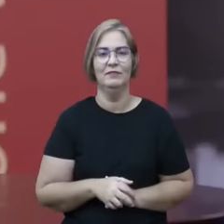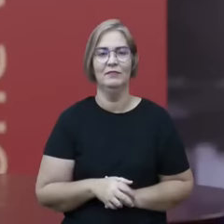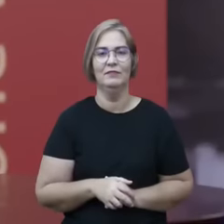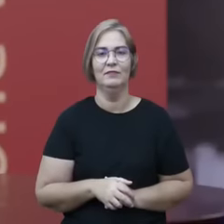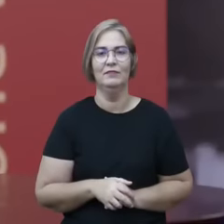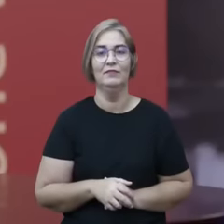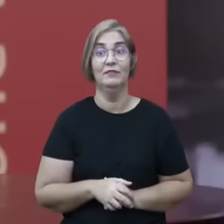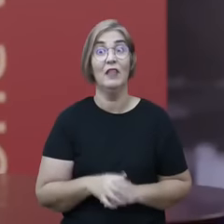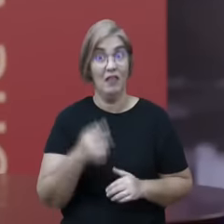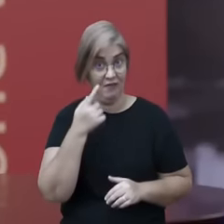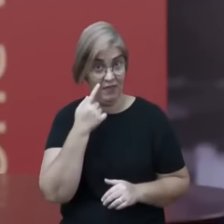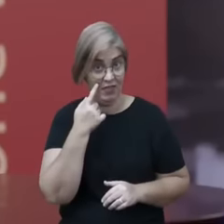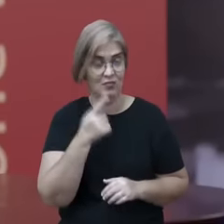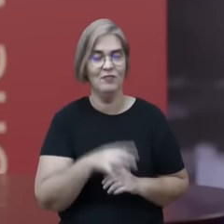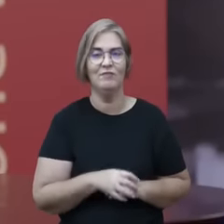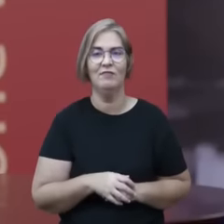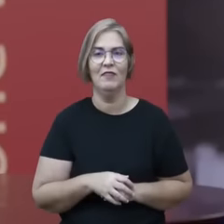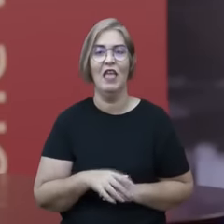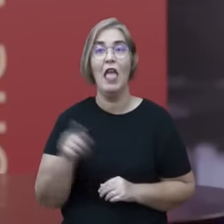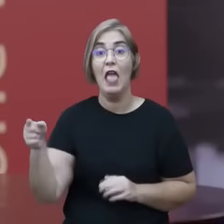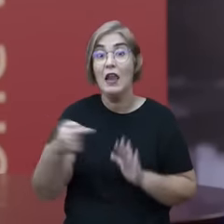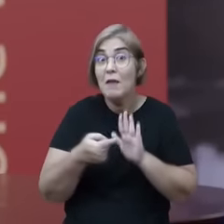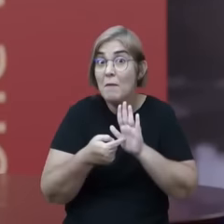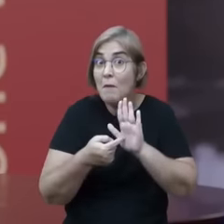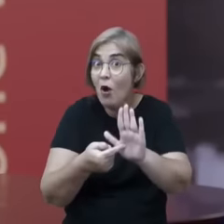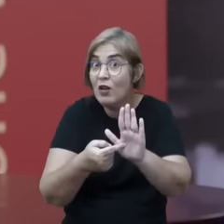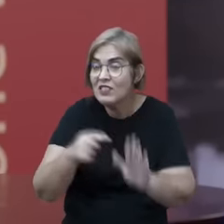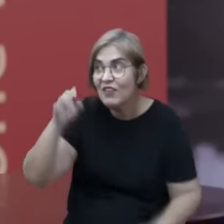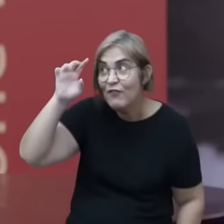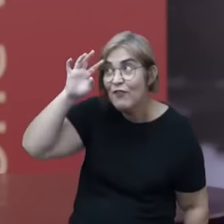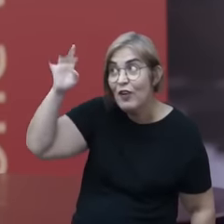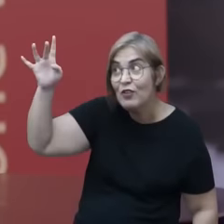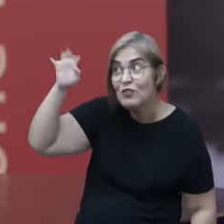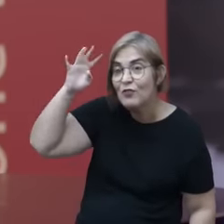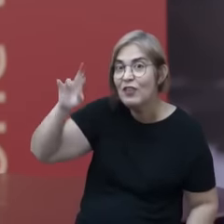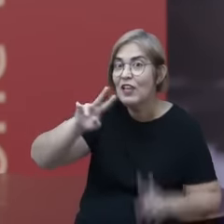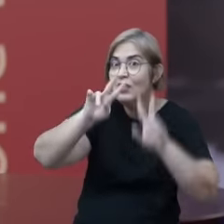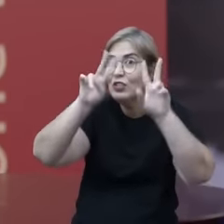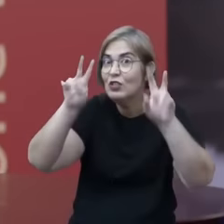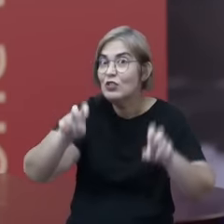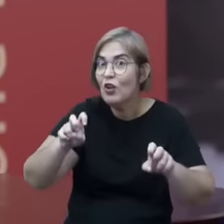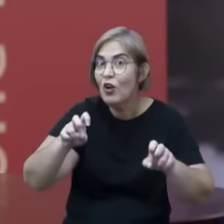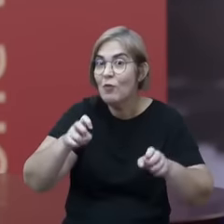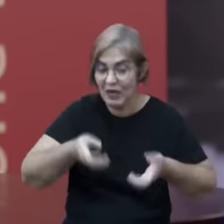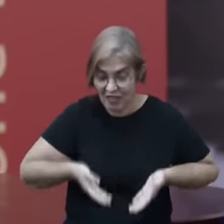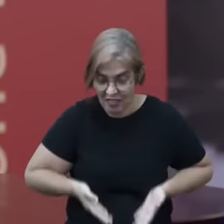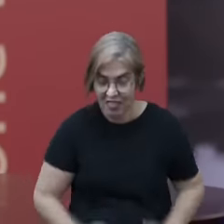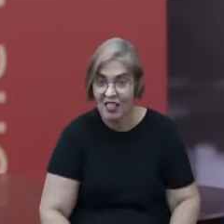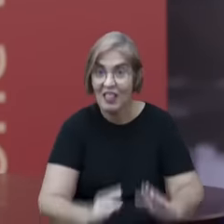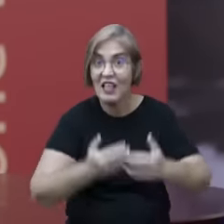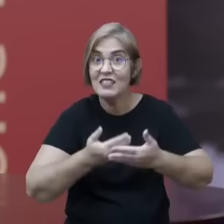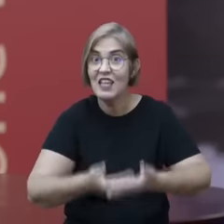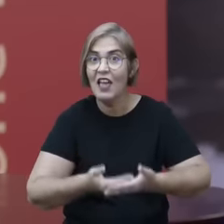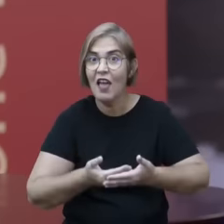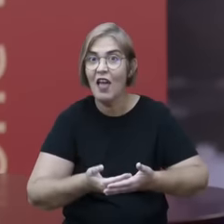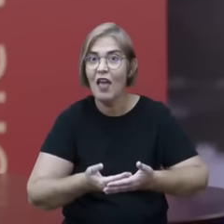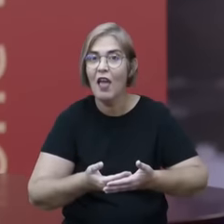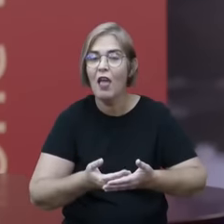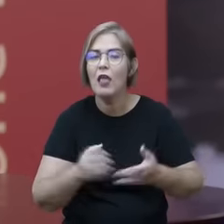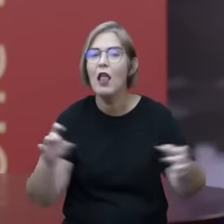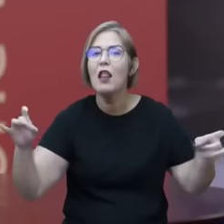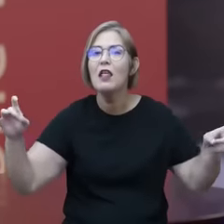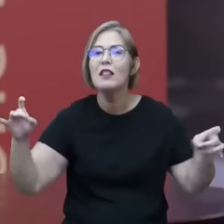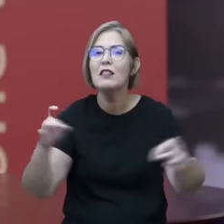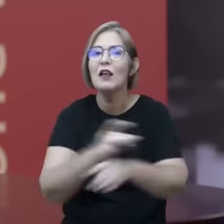ele abre com a questão, a questão filosófica fundamental é o suicídio e ele fecha o livro com esta frase. É